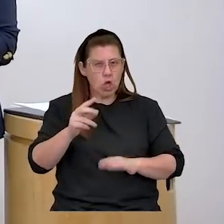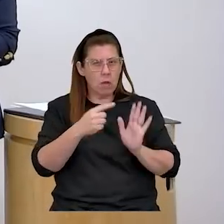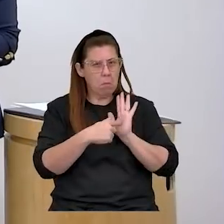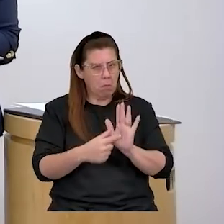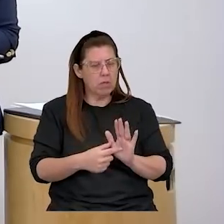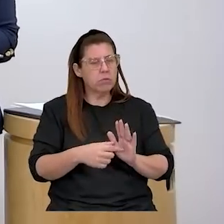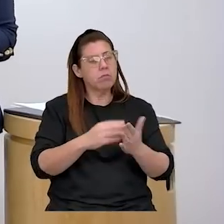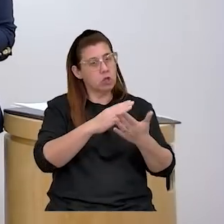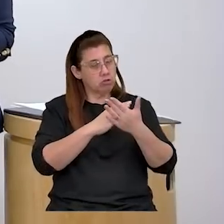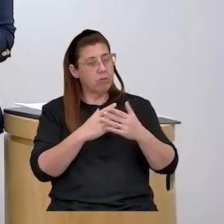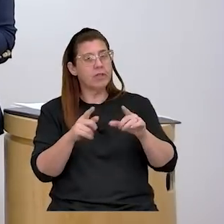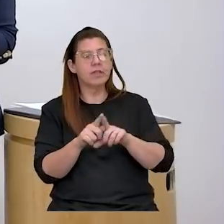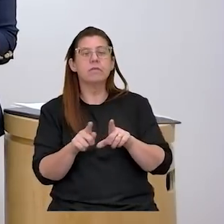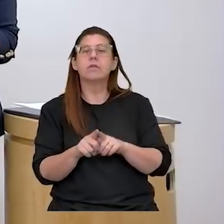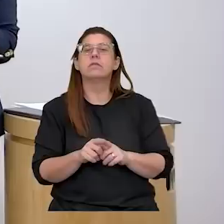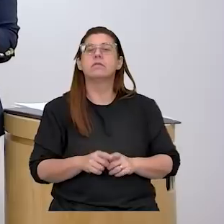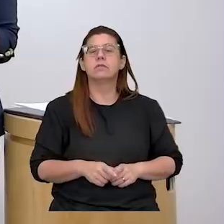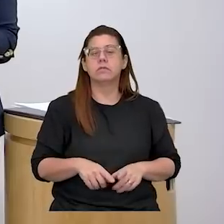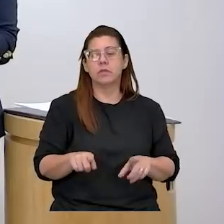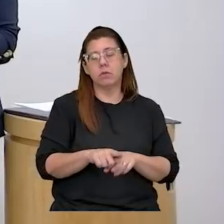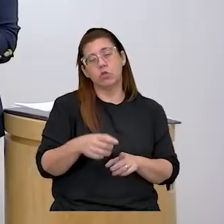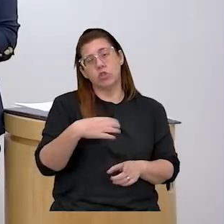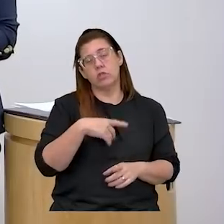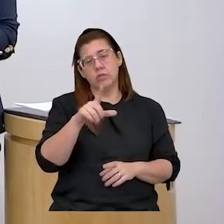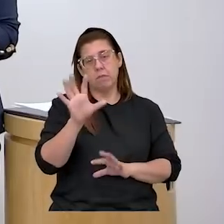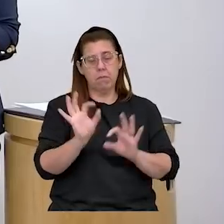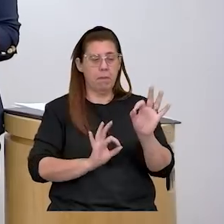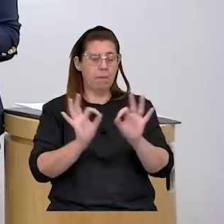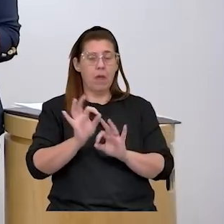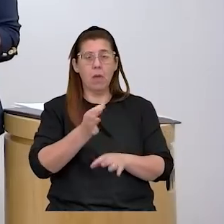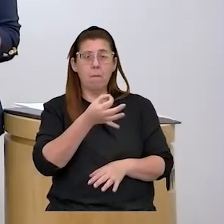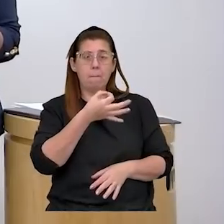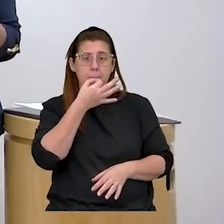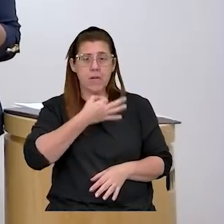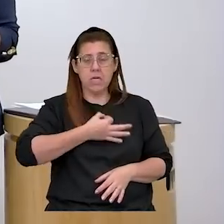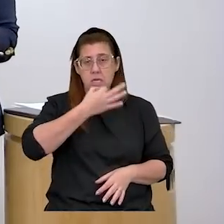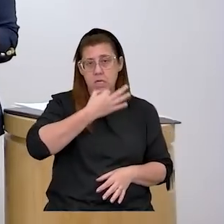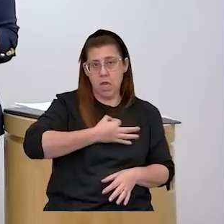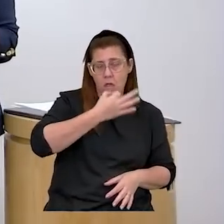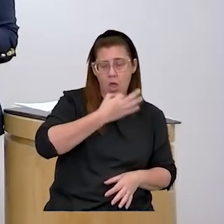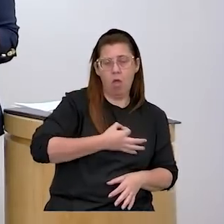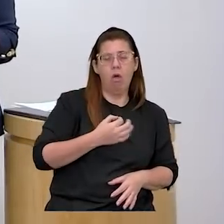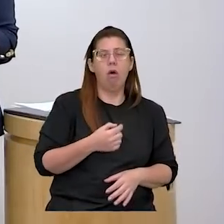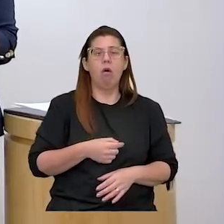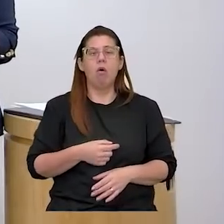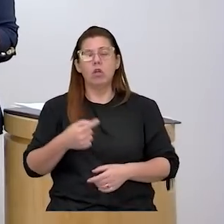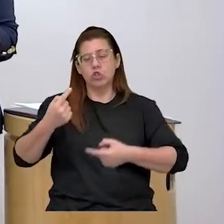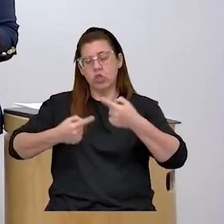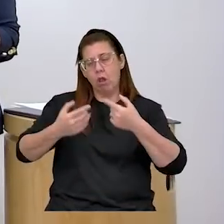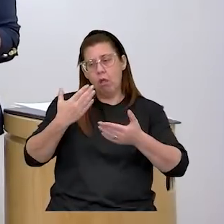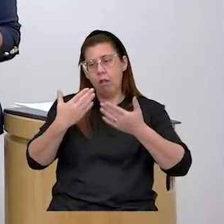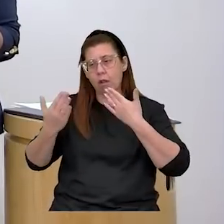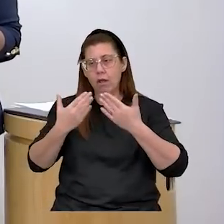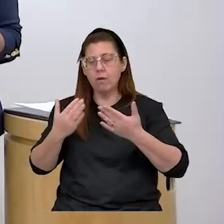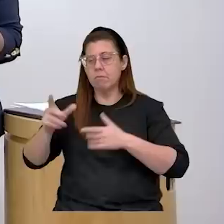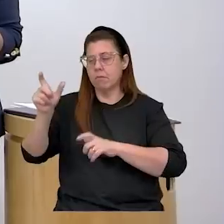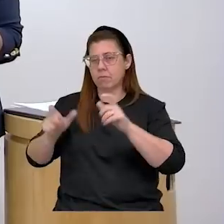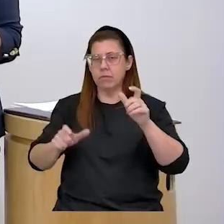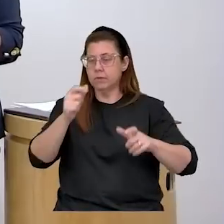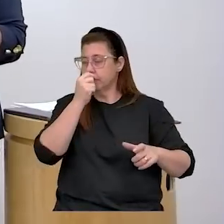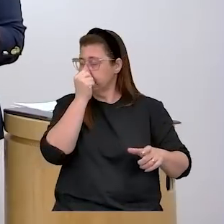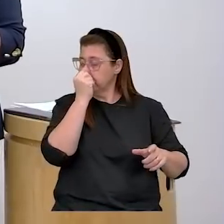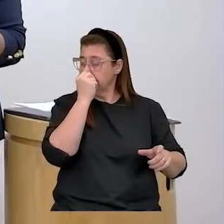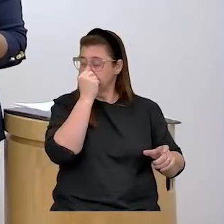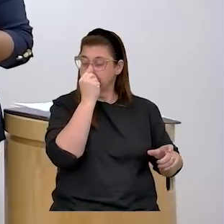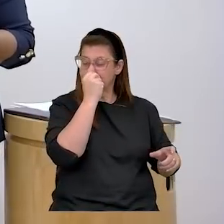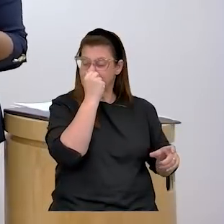que ajudaria. E até um meio de você também criar argumentos e saber, você dialogar com pessoas sobre aquele contexto, por exemplo, da área. Está